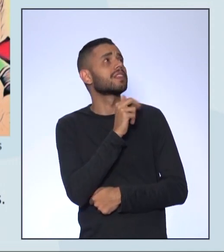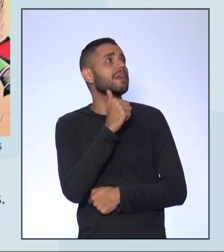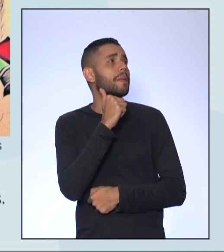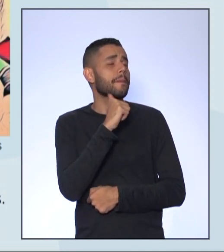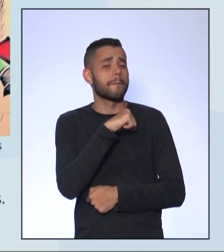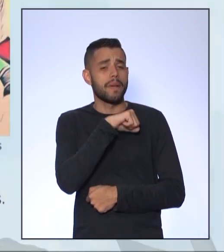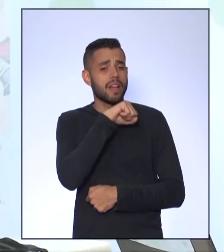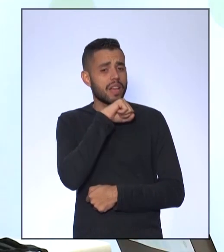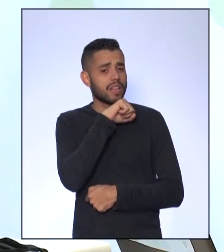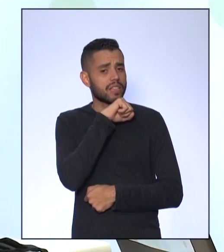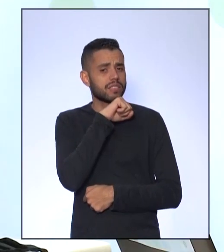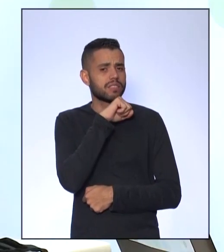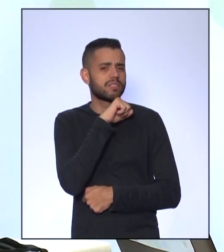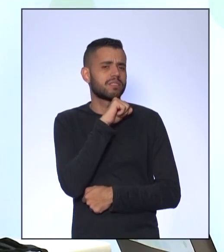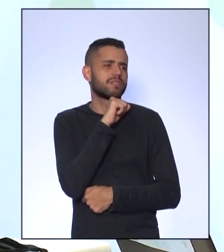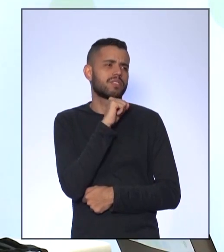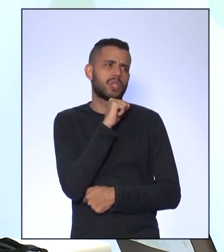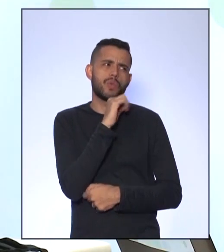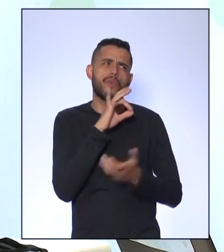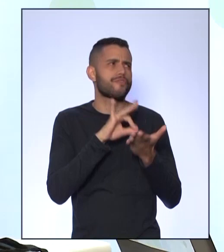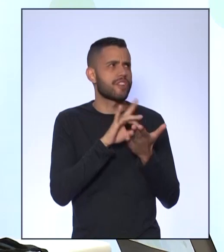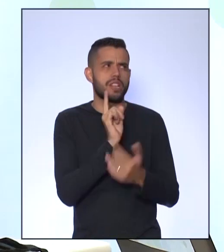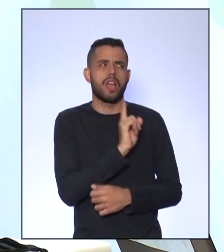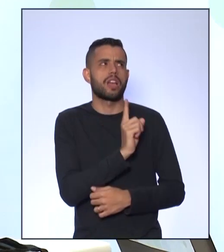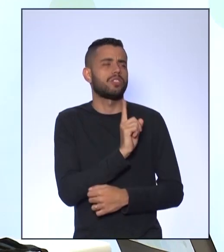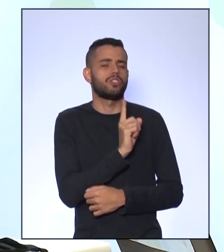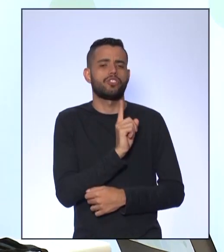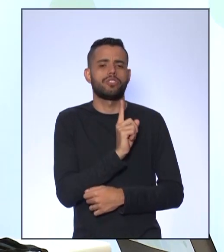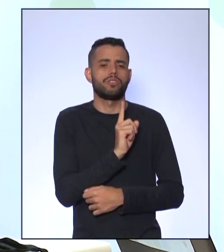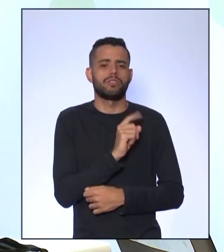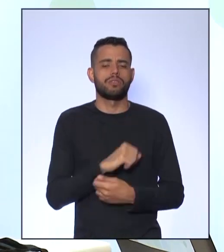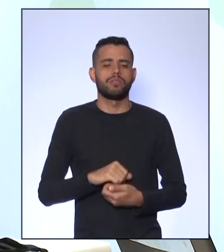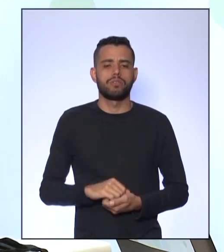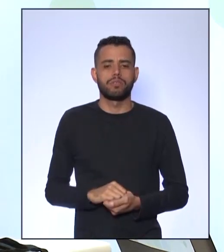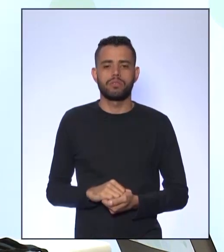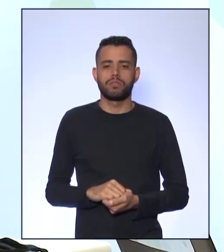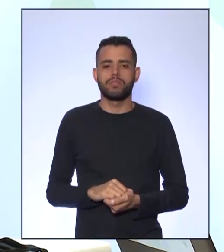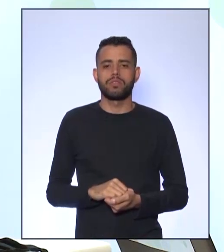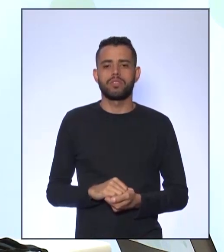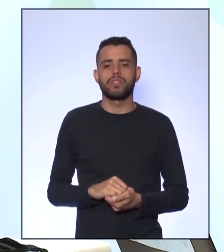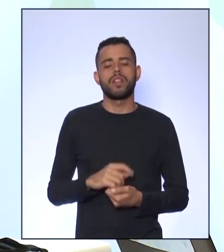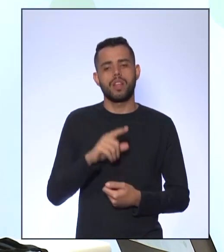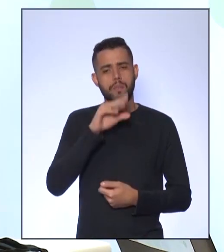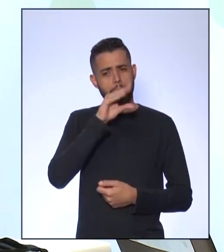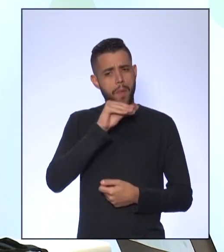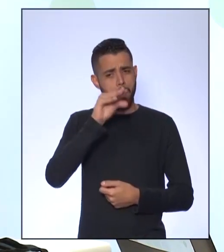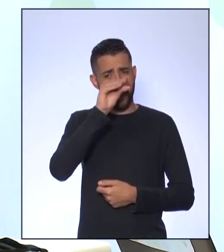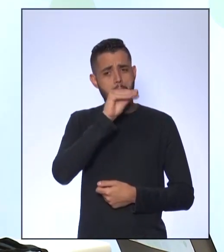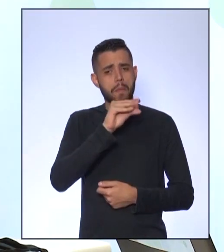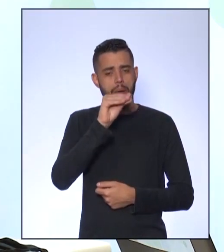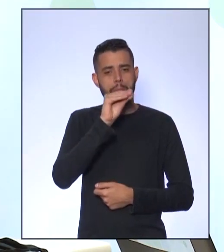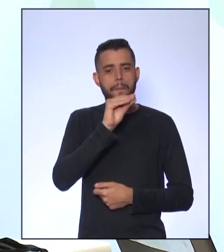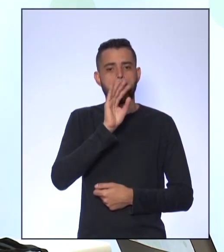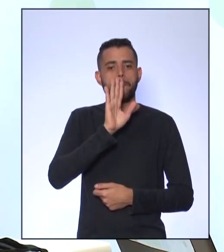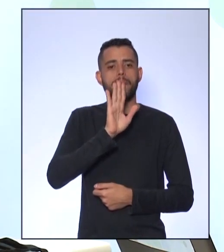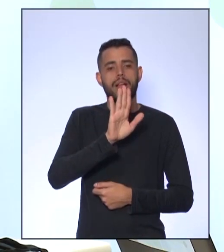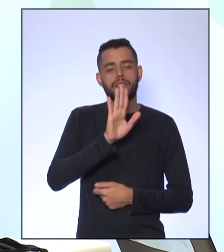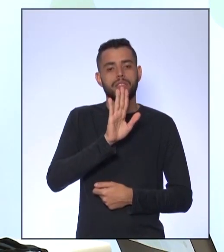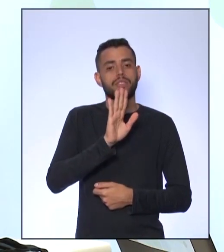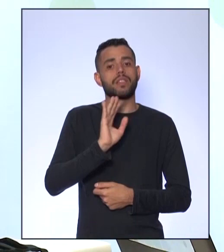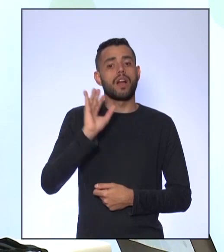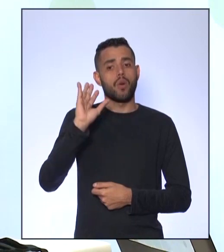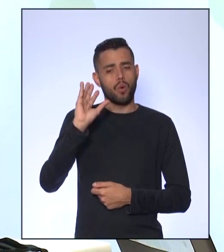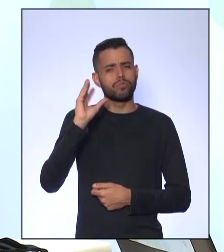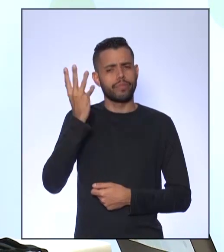Não é. Olha essa expressão, não é verdade, mãe. Uhum. É de uma linguagem oral, né, mas que acontece muito.